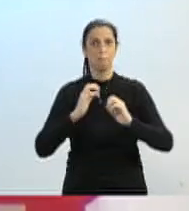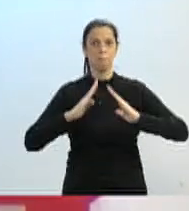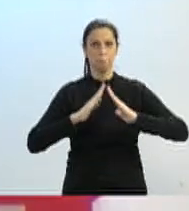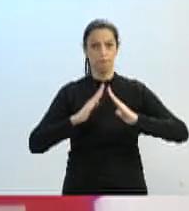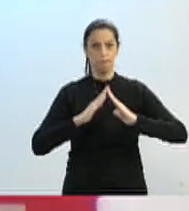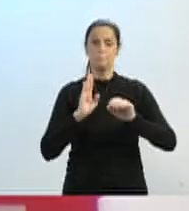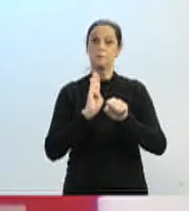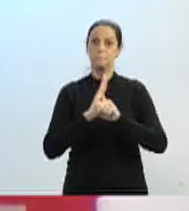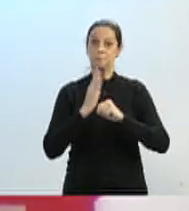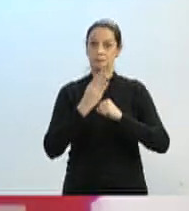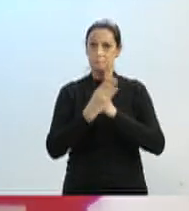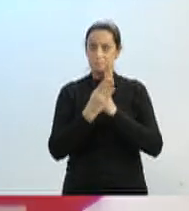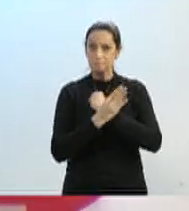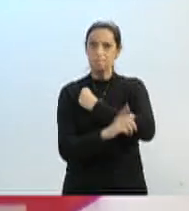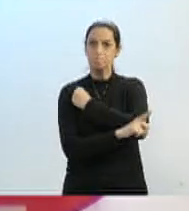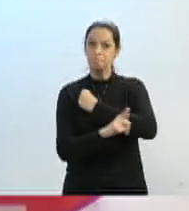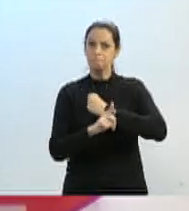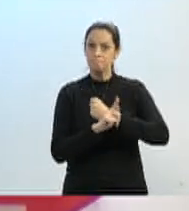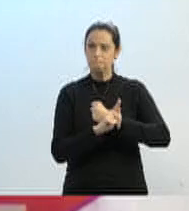Garcia e, pasmem,